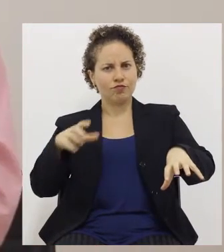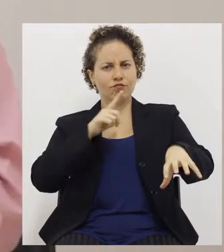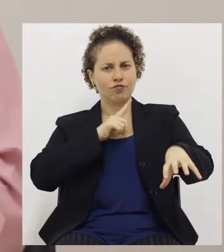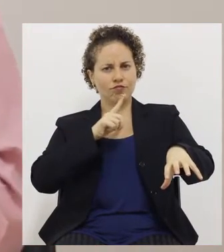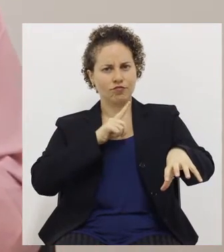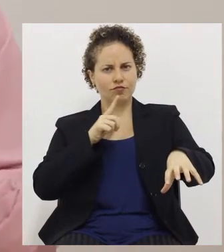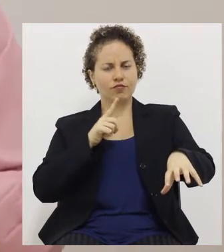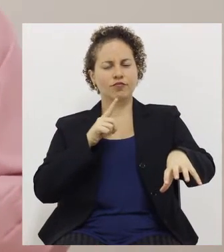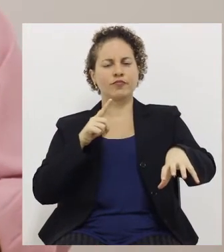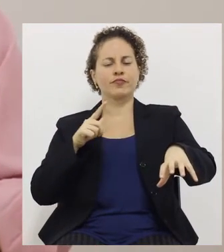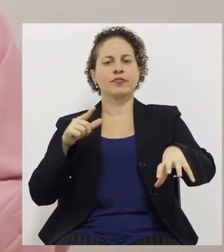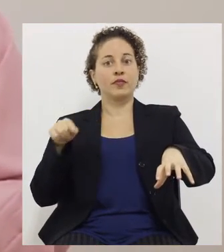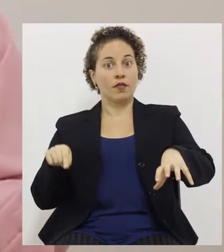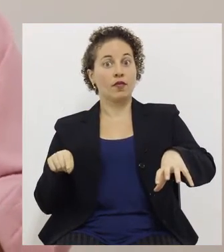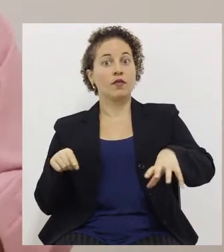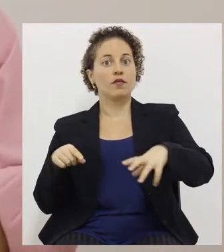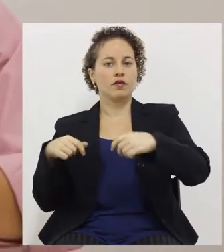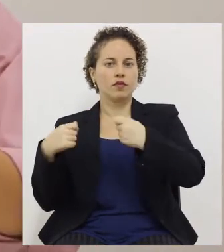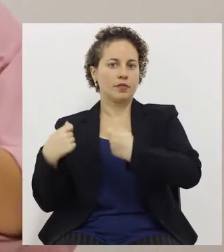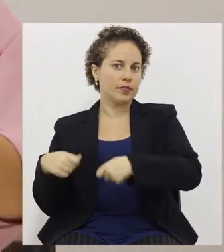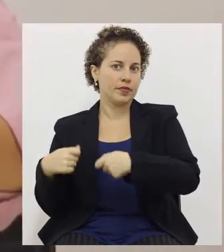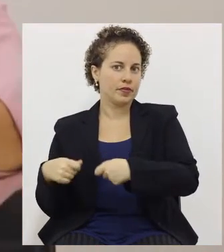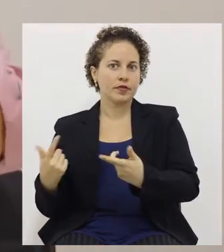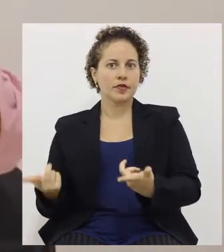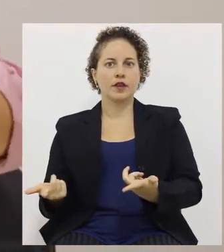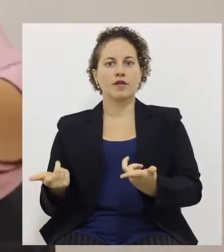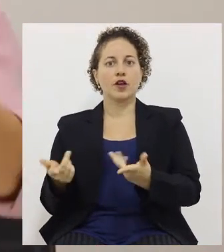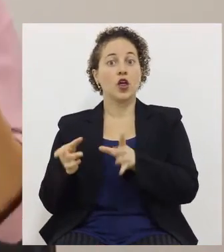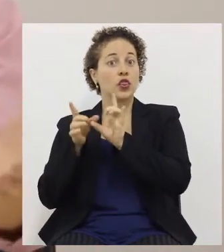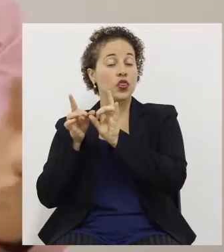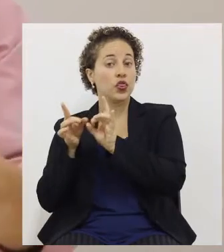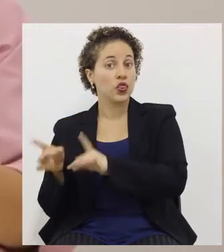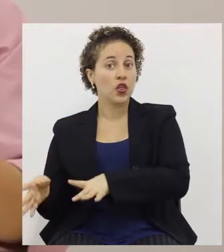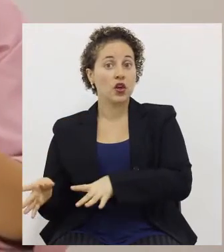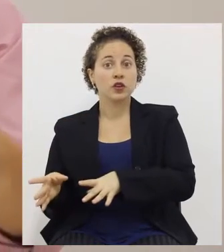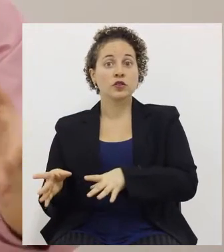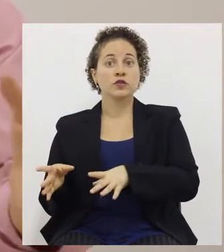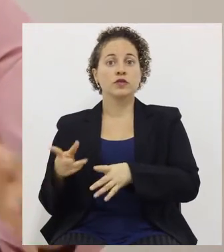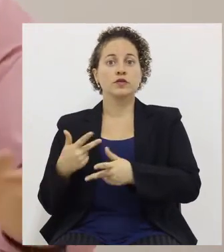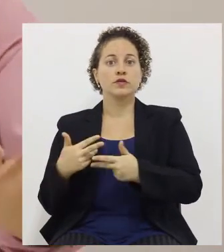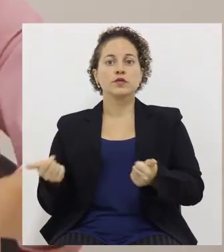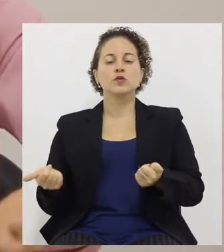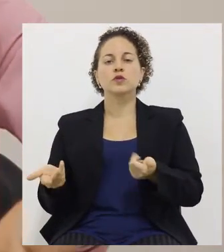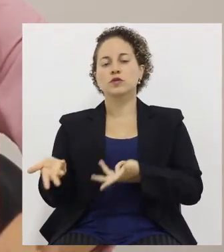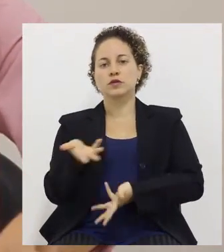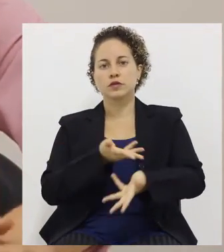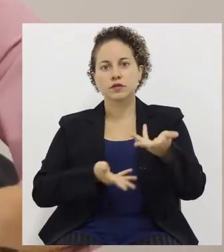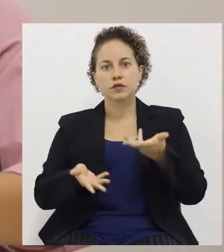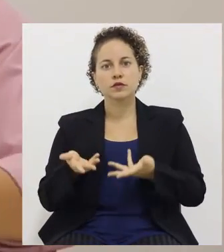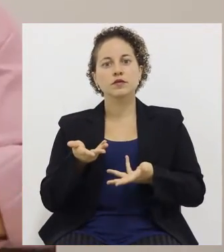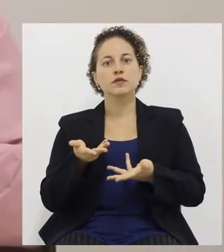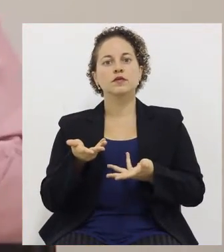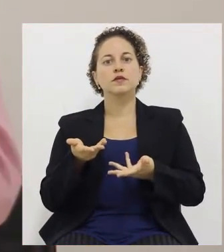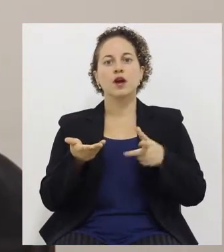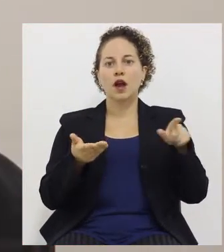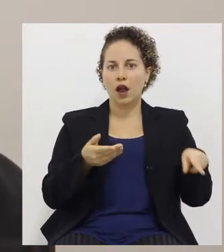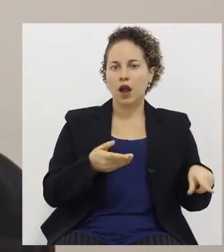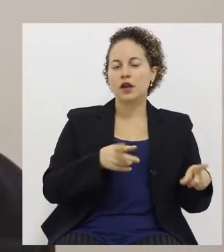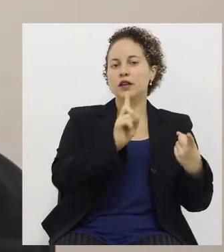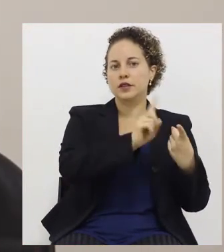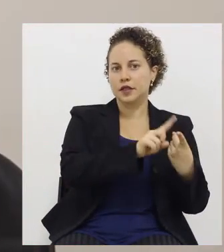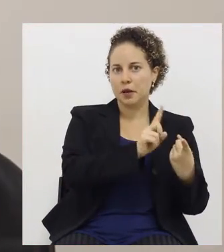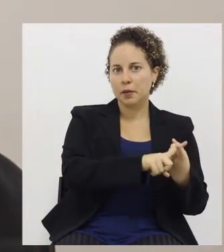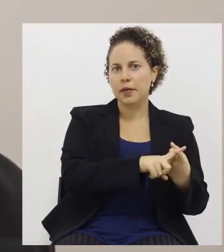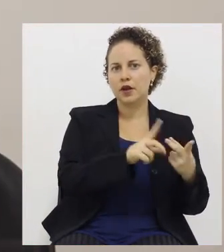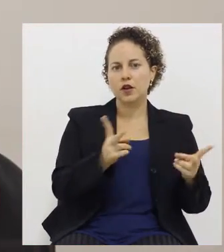desiste um pouco do que precisava, ela abdica de um pouco daquilo que ela solicitou, e a outra